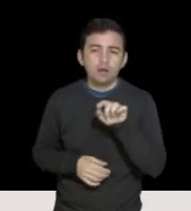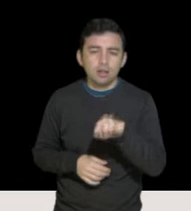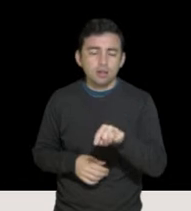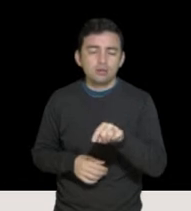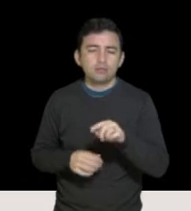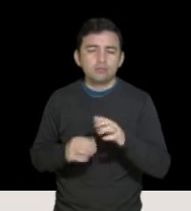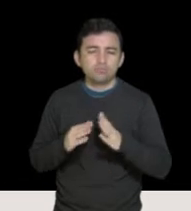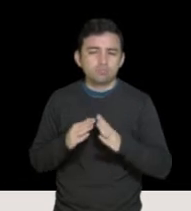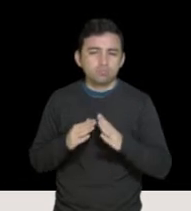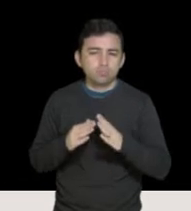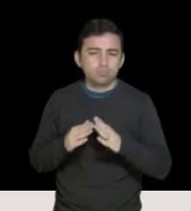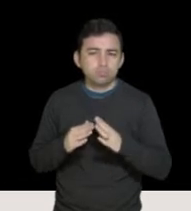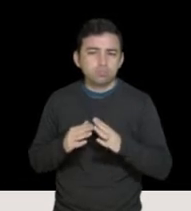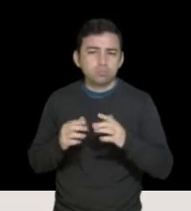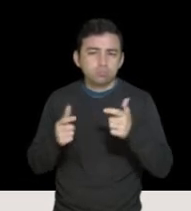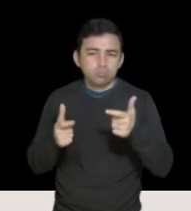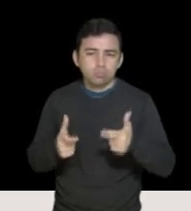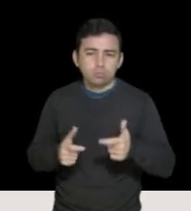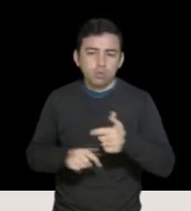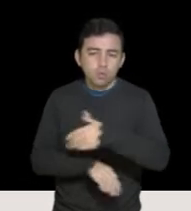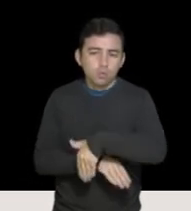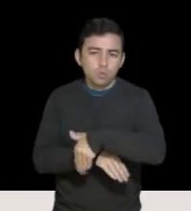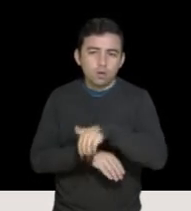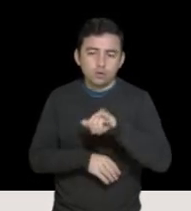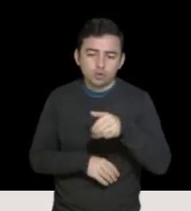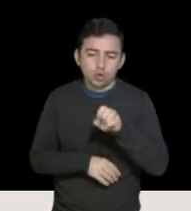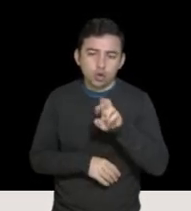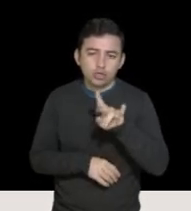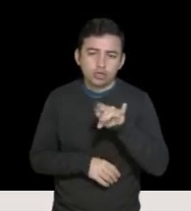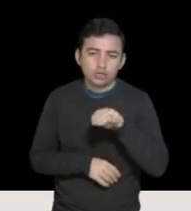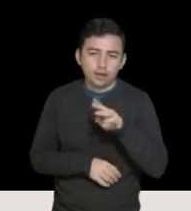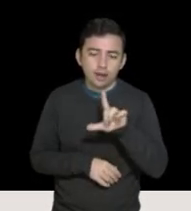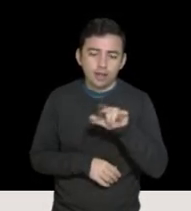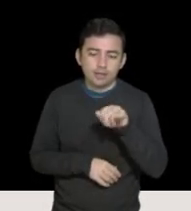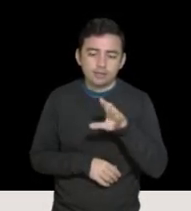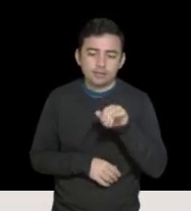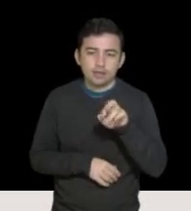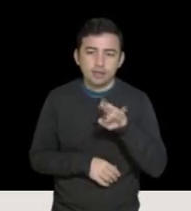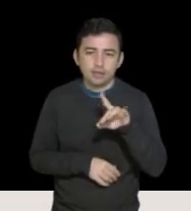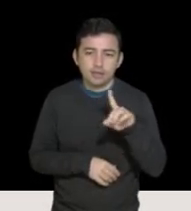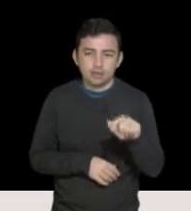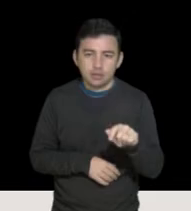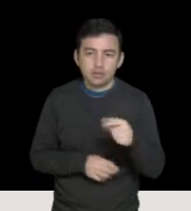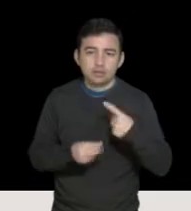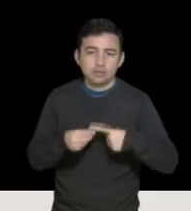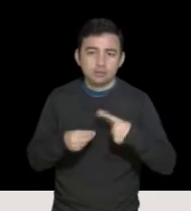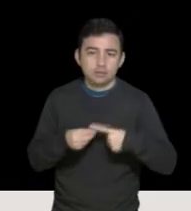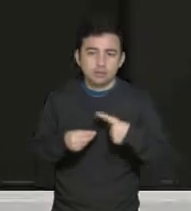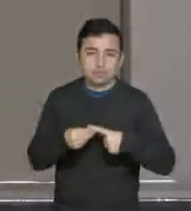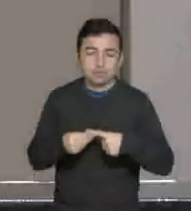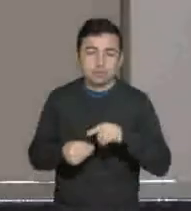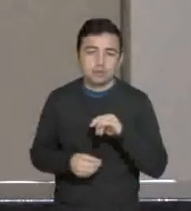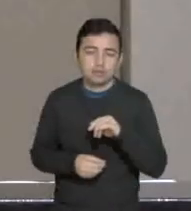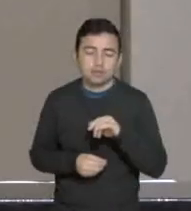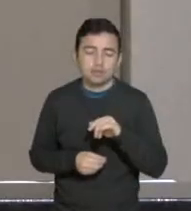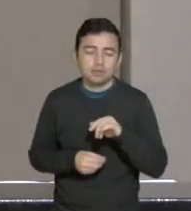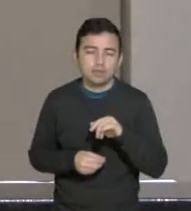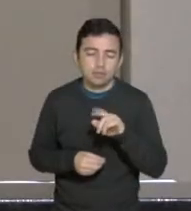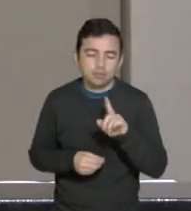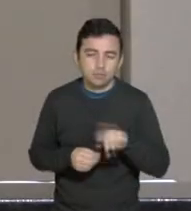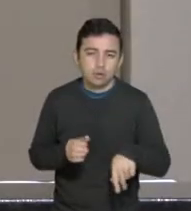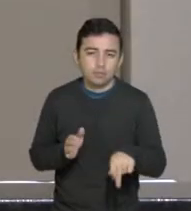imóvel situado na rua Jorge Lacerda, no município de Itapiranga.